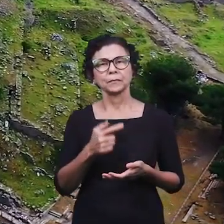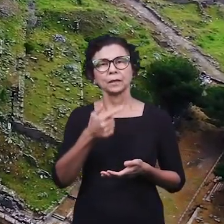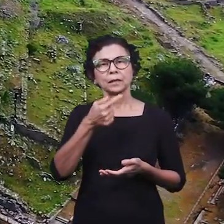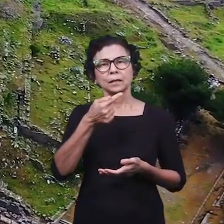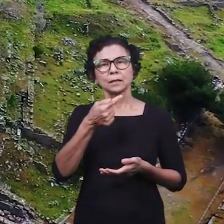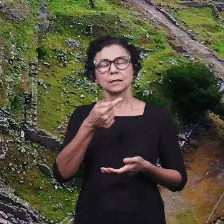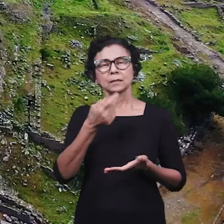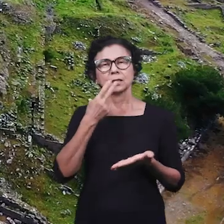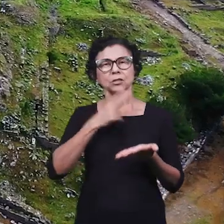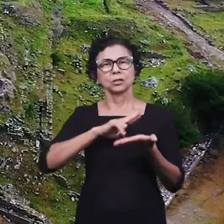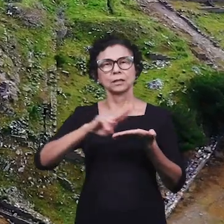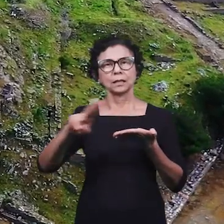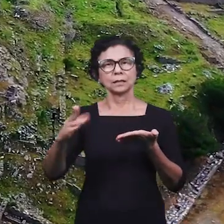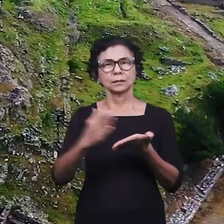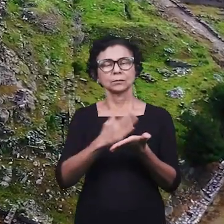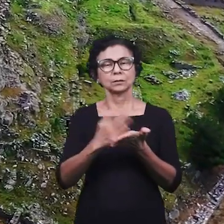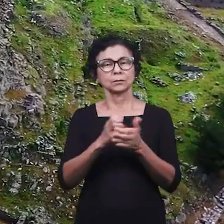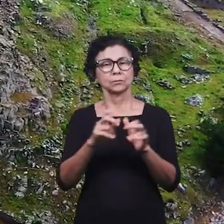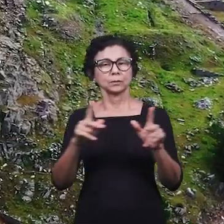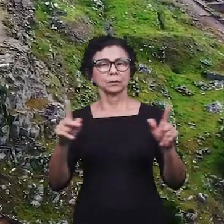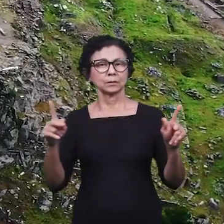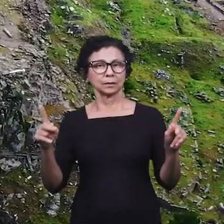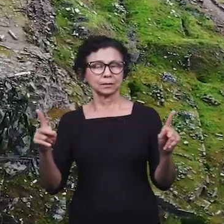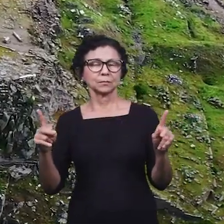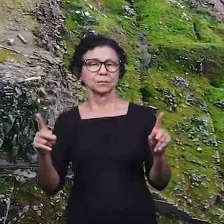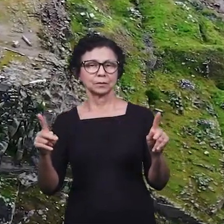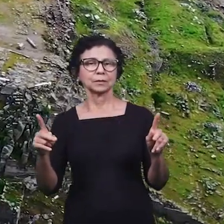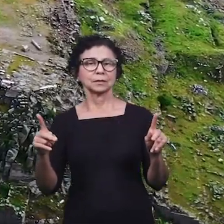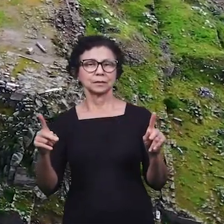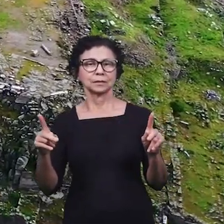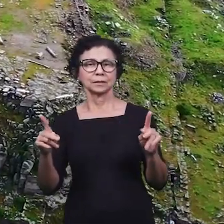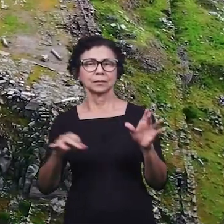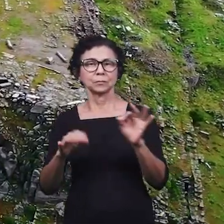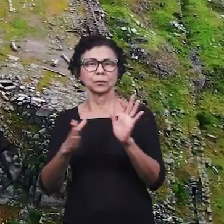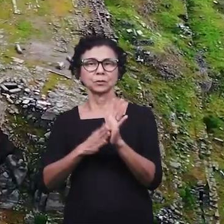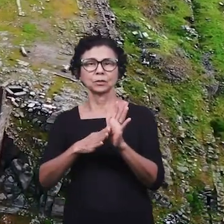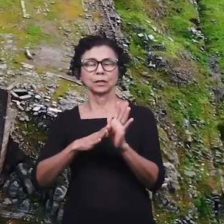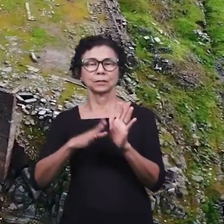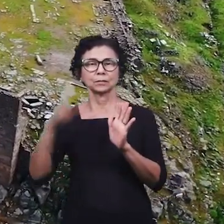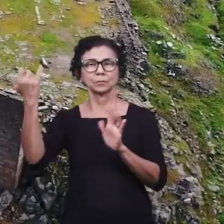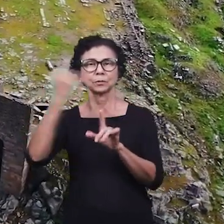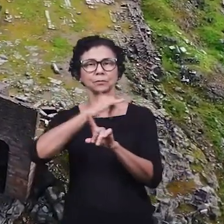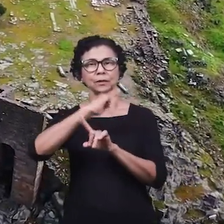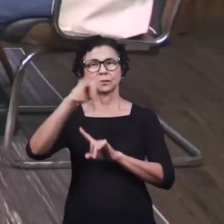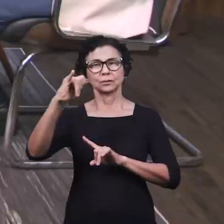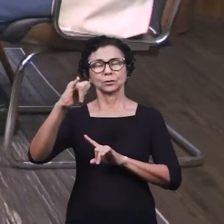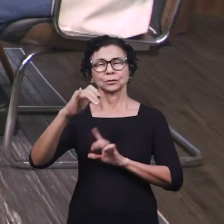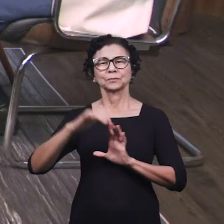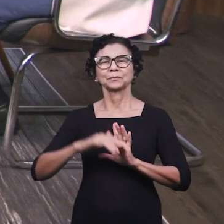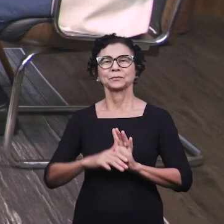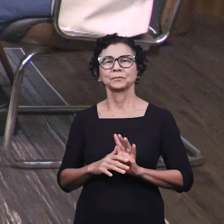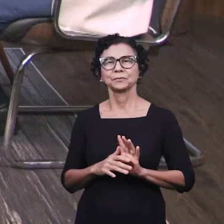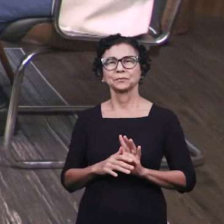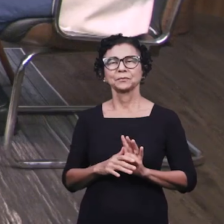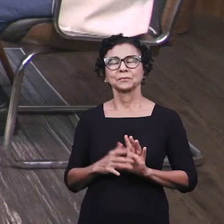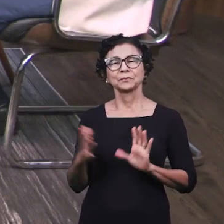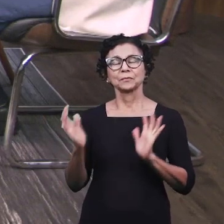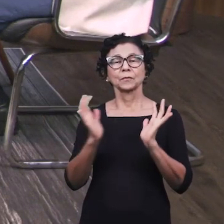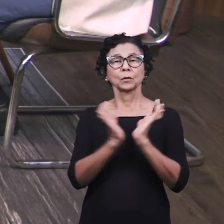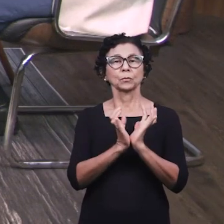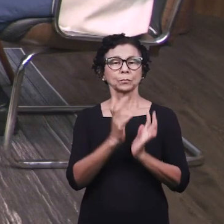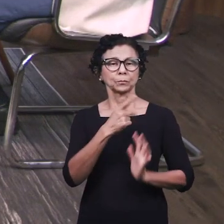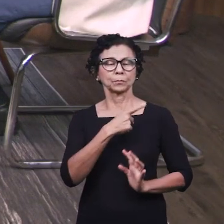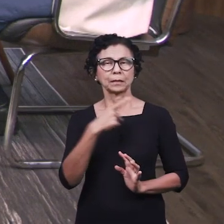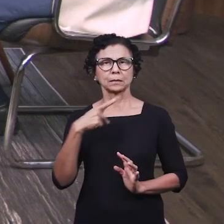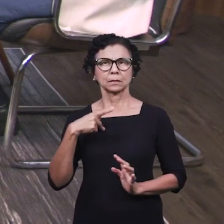Apocalipse, o projeto profético de Deus para a igreja nas 7 cartas do Apocalipse. E agora você vê o grupo de pastores que